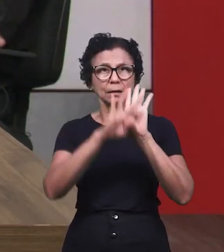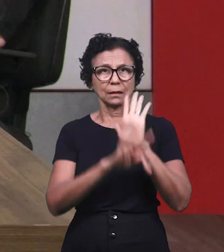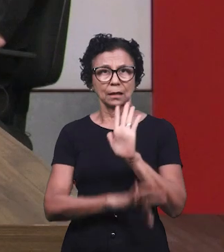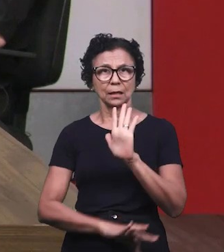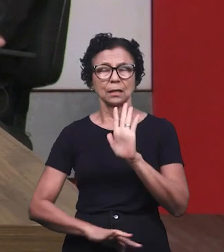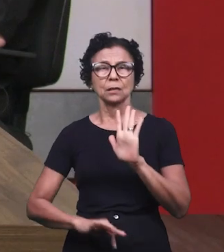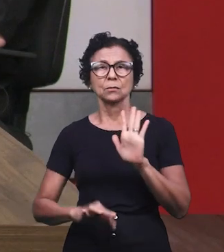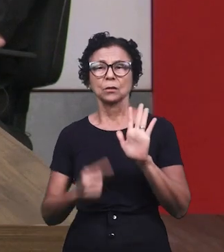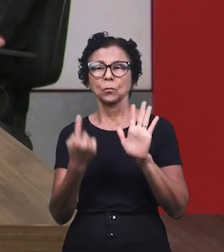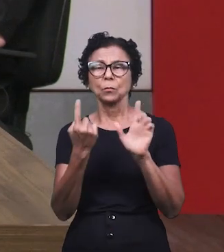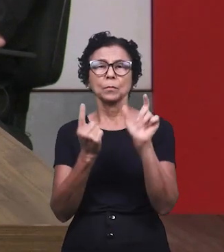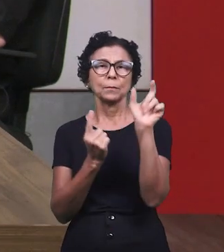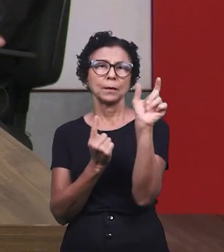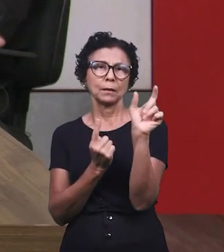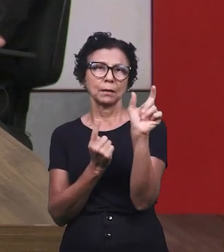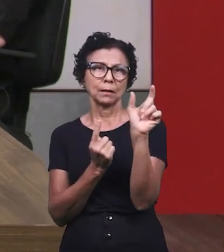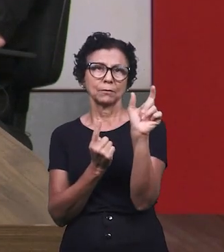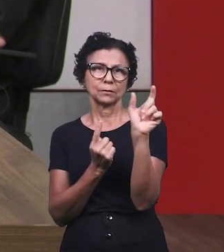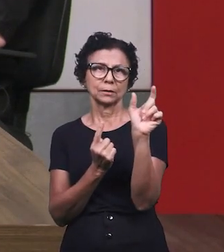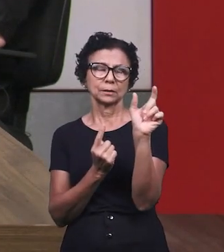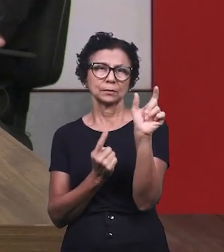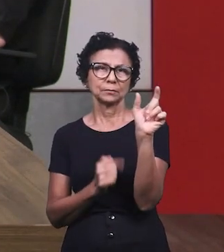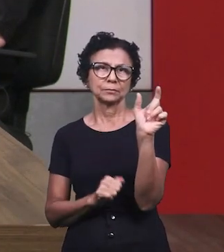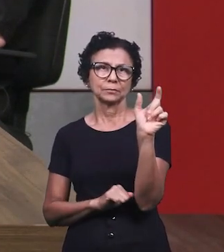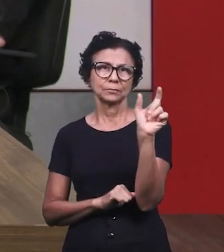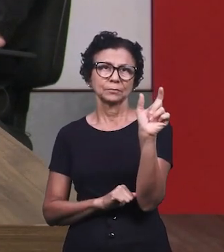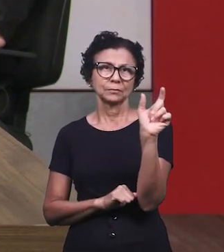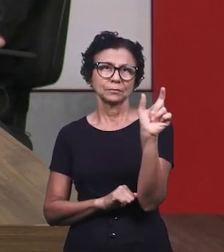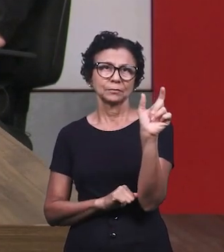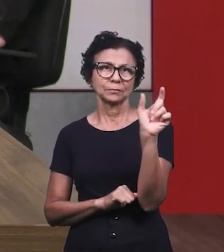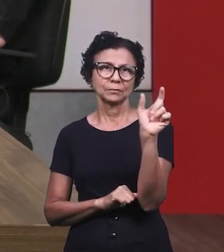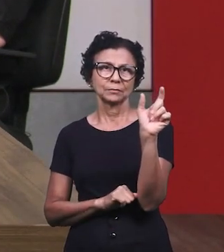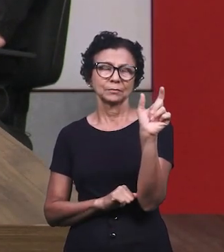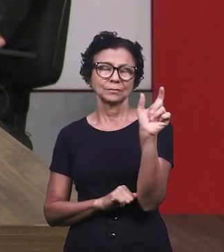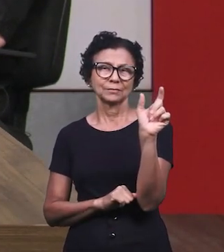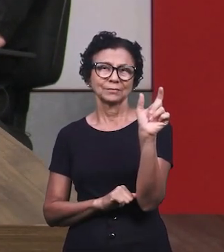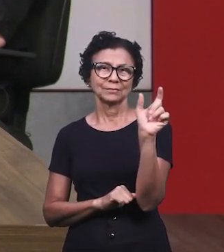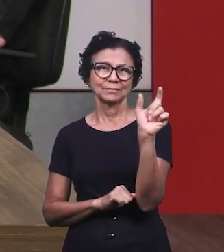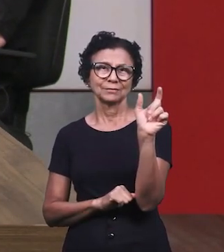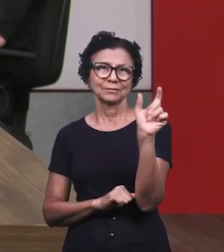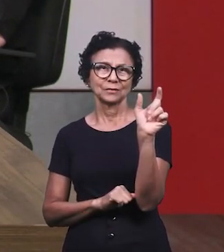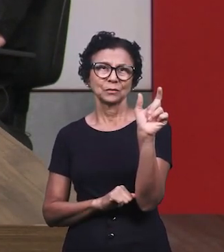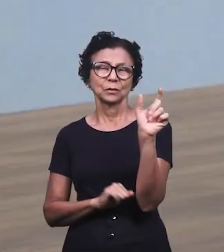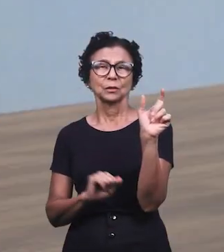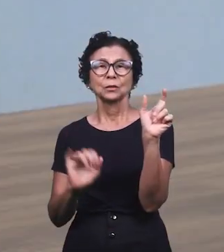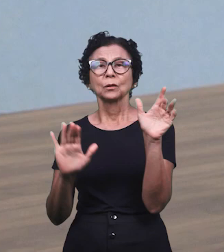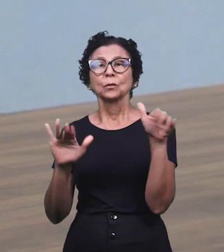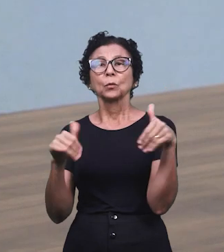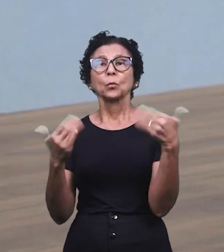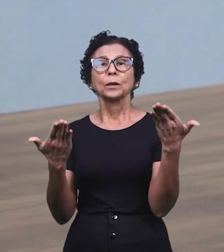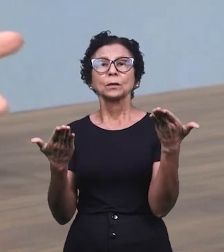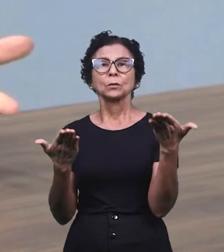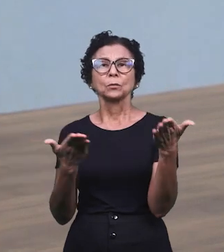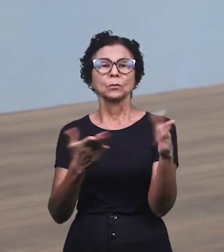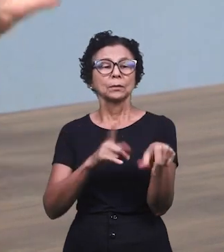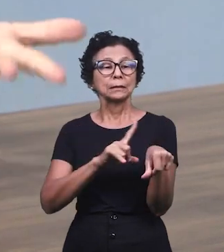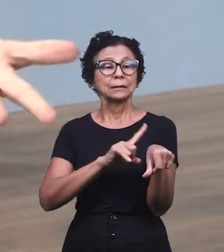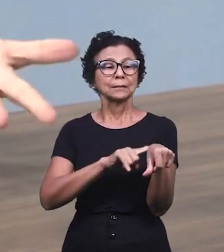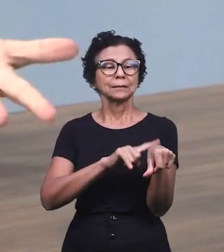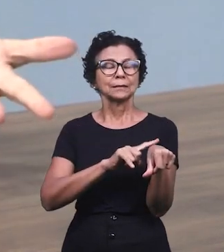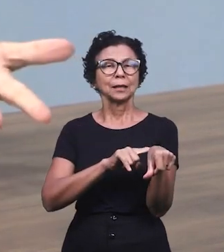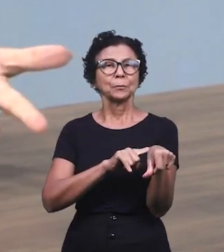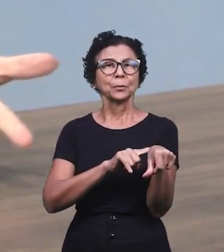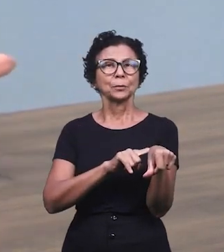Eu estou aprendendo com vocês. Quando? Tempo. Quando? Tá vendo o tempo? Então, quando é